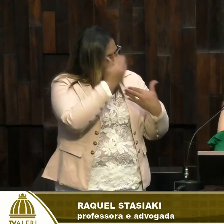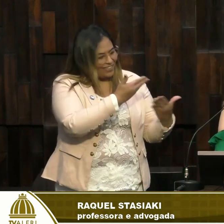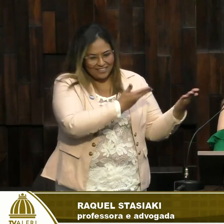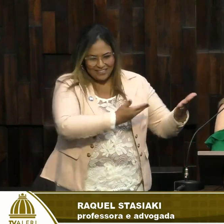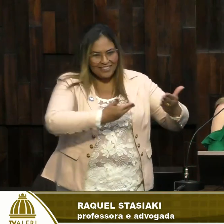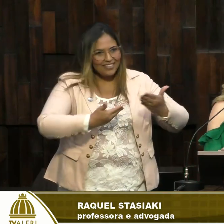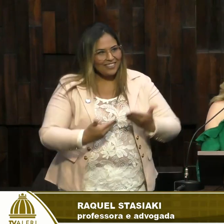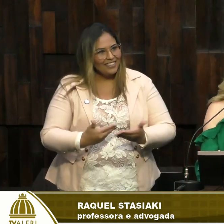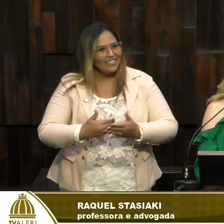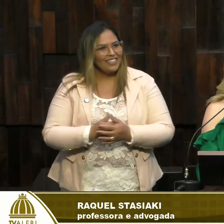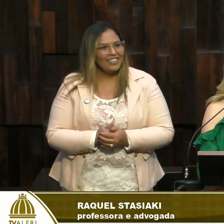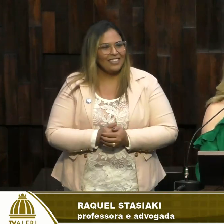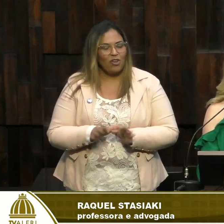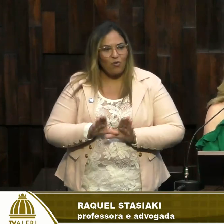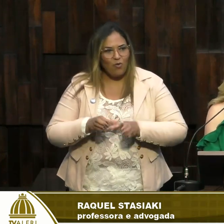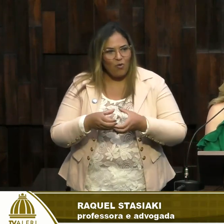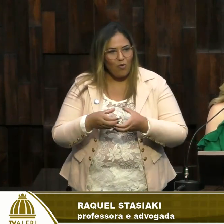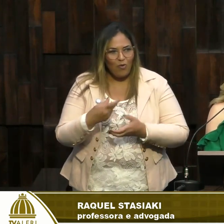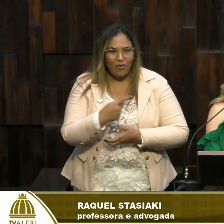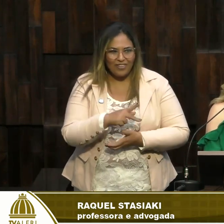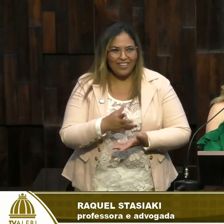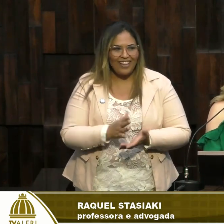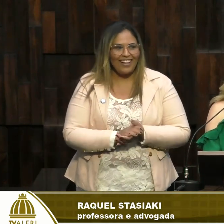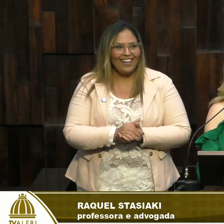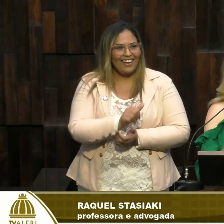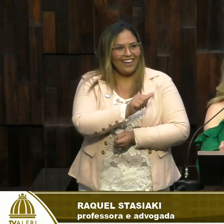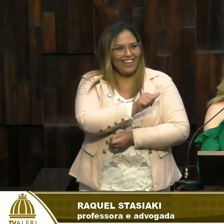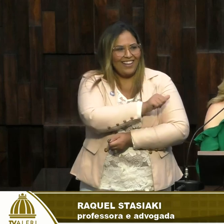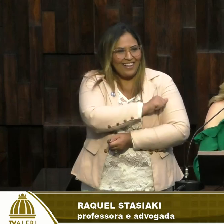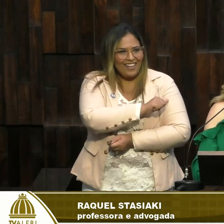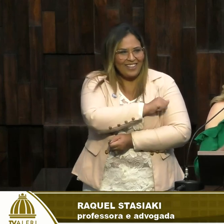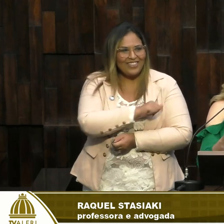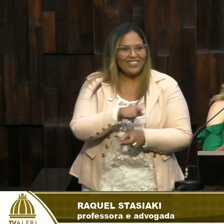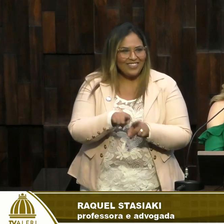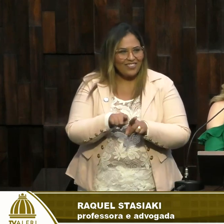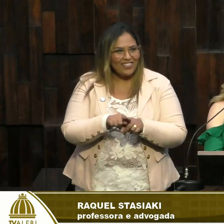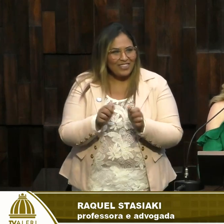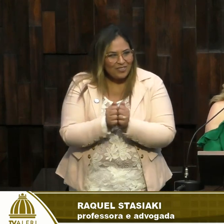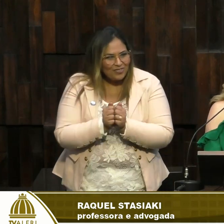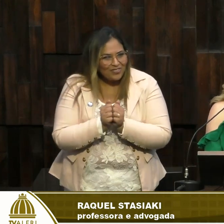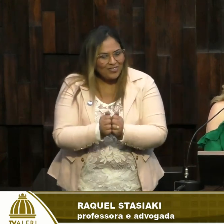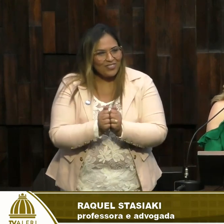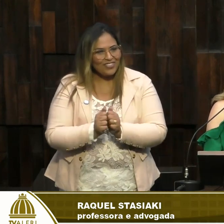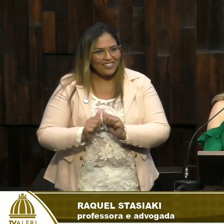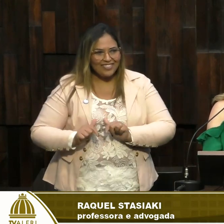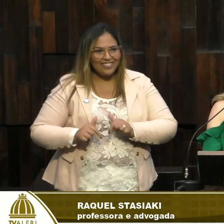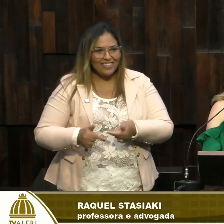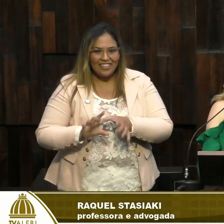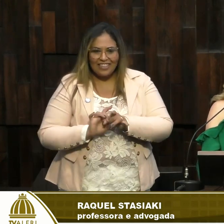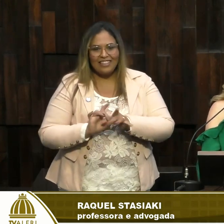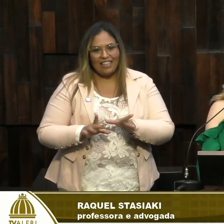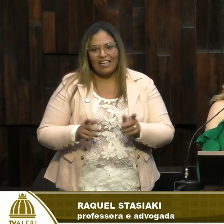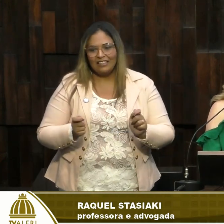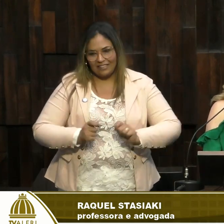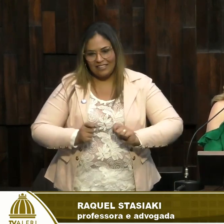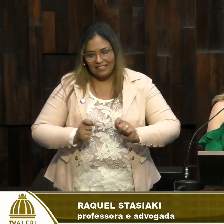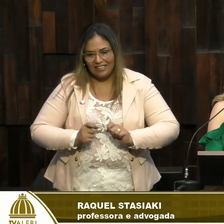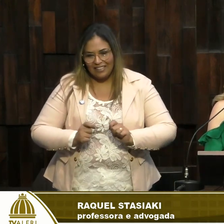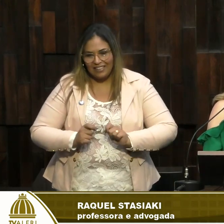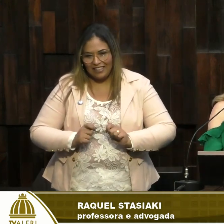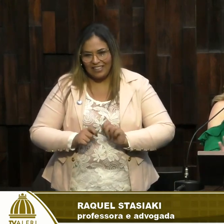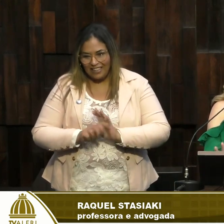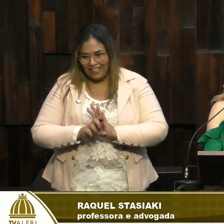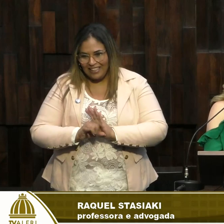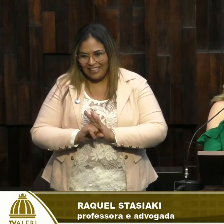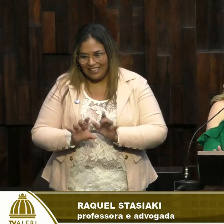recebeu, eu e minha comissãozinha de alunos, nos recebeu e se prontificou a aprovar a quebra da cláusula de barreira.